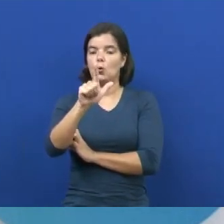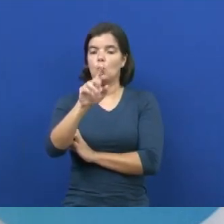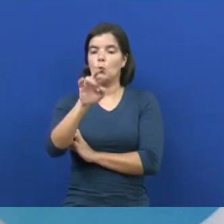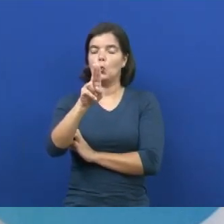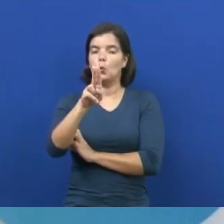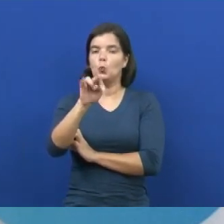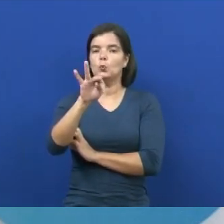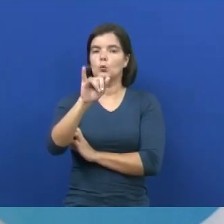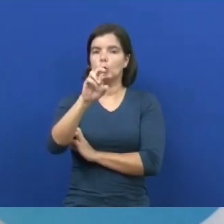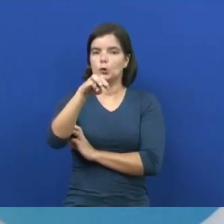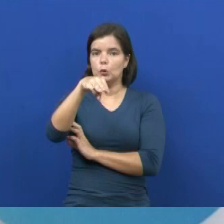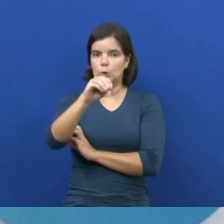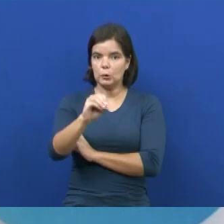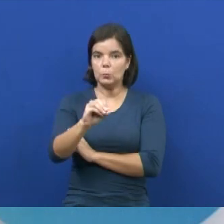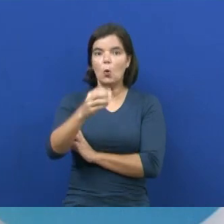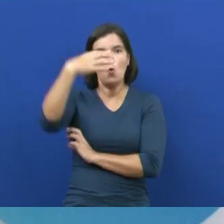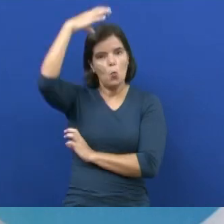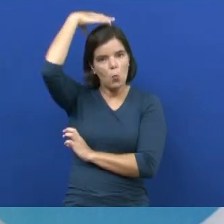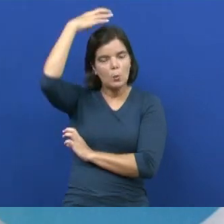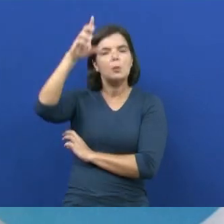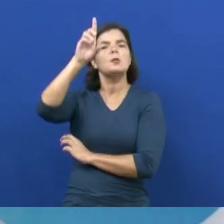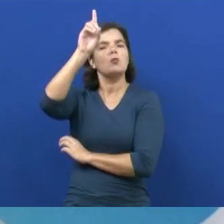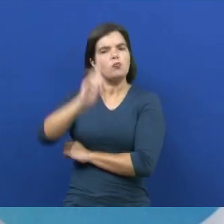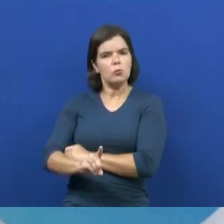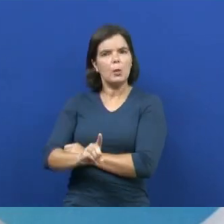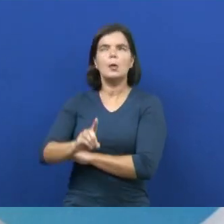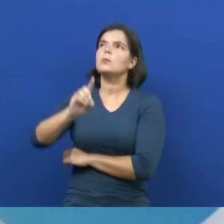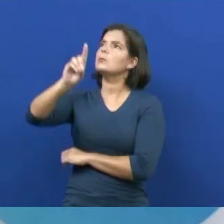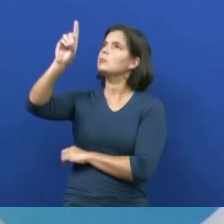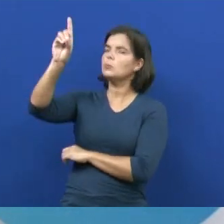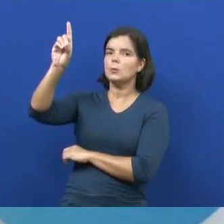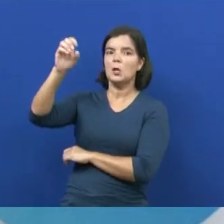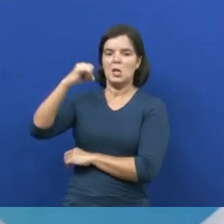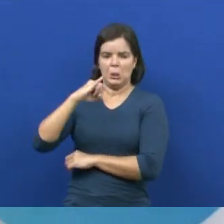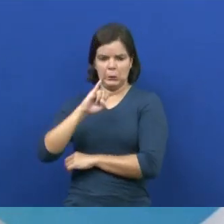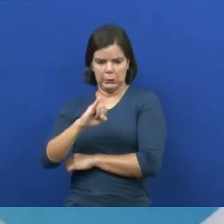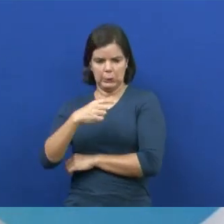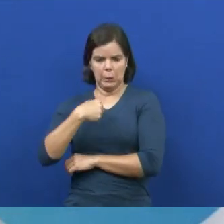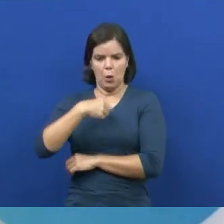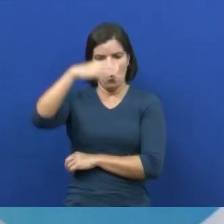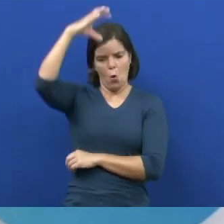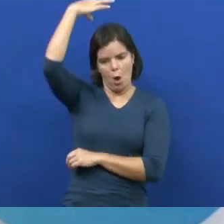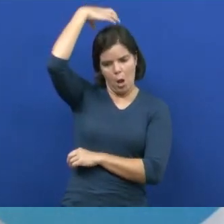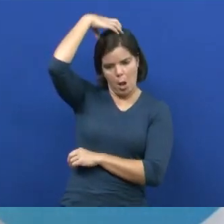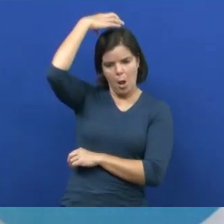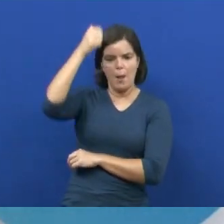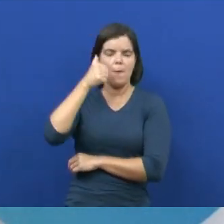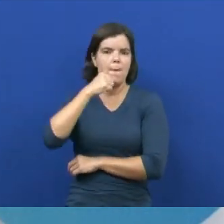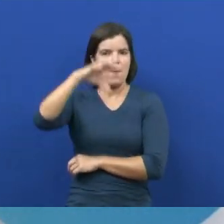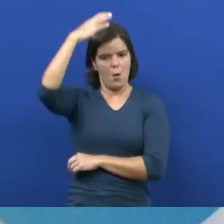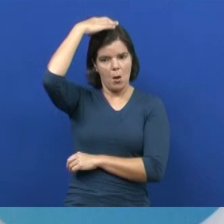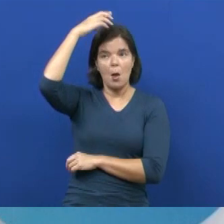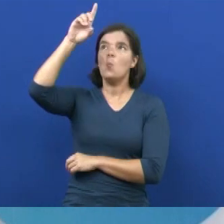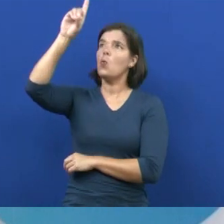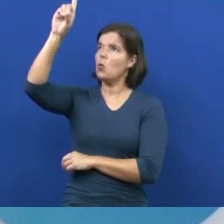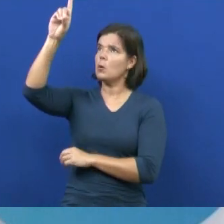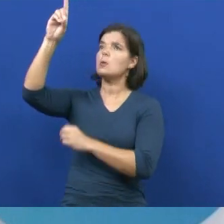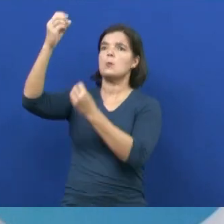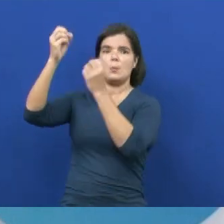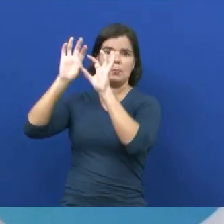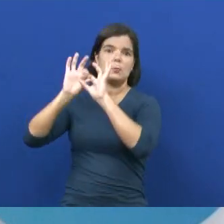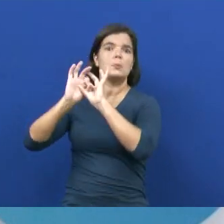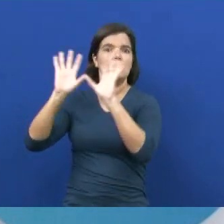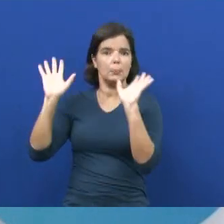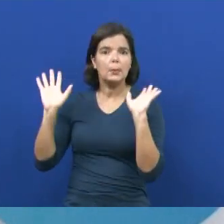tinha aquela questão, direito divino. Se eu sou rei, se eu sou rainha, é porque Deus me concede